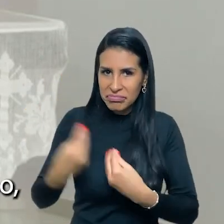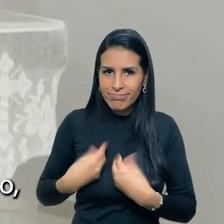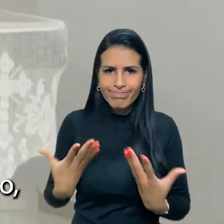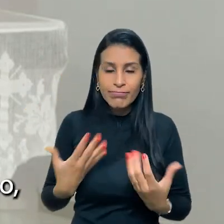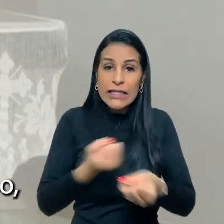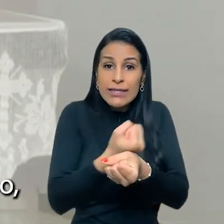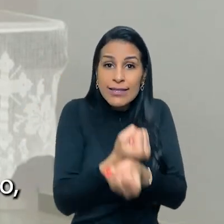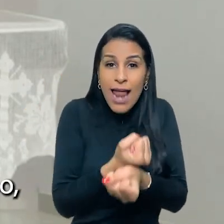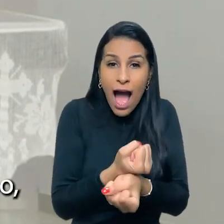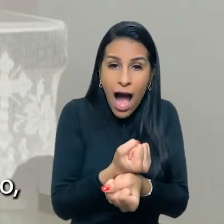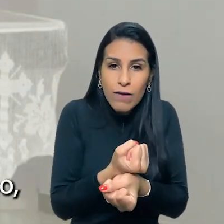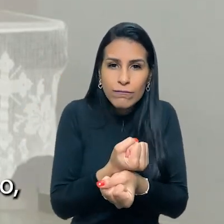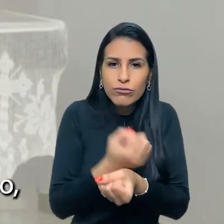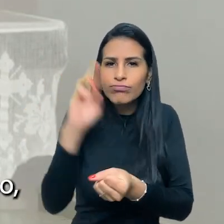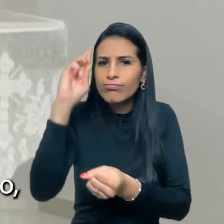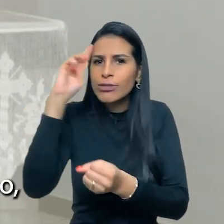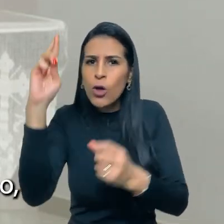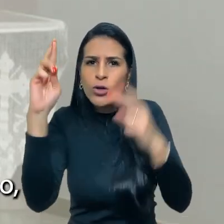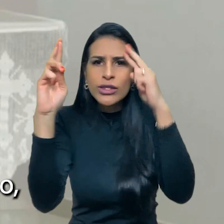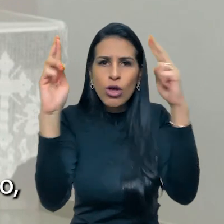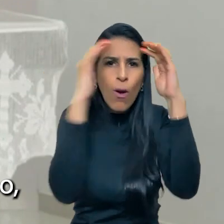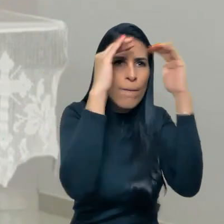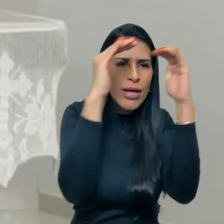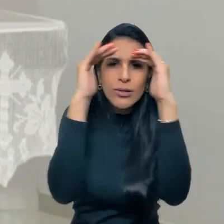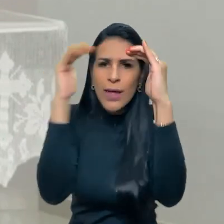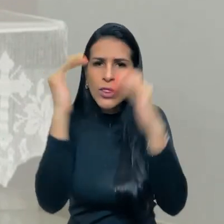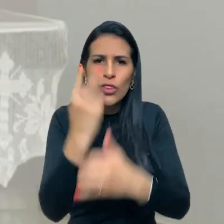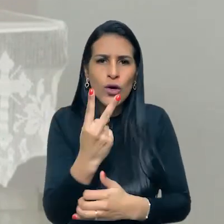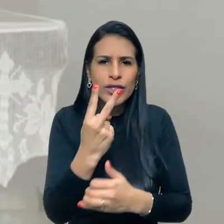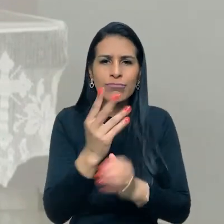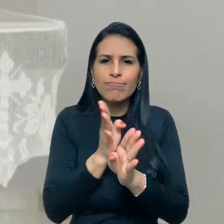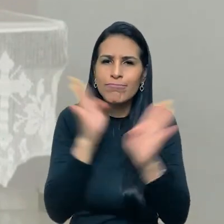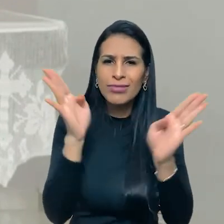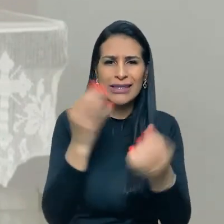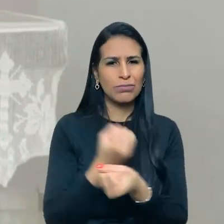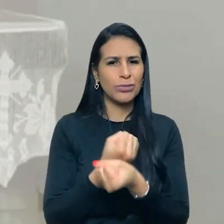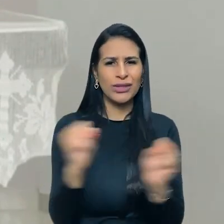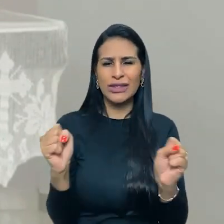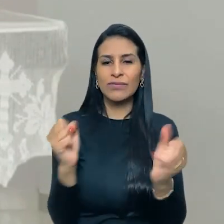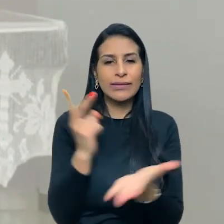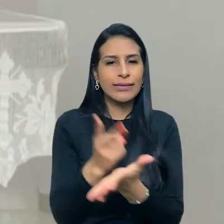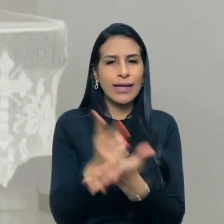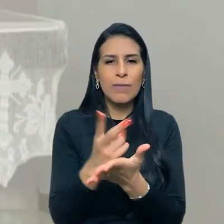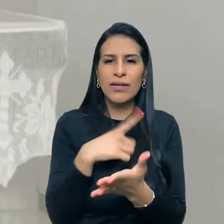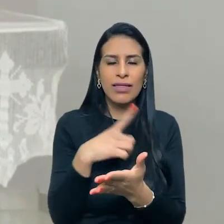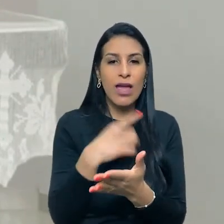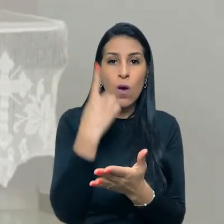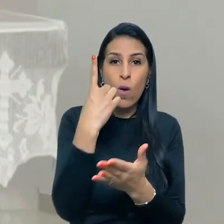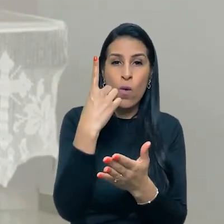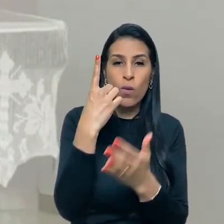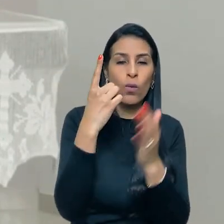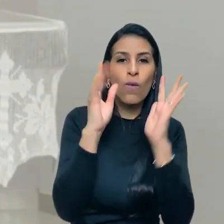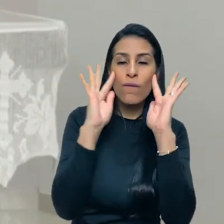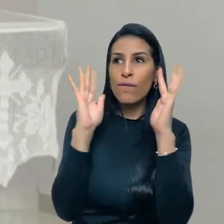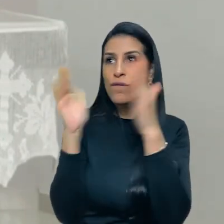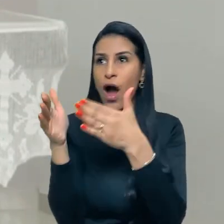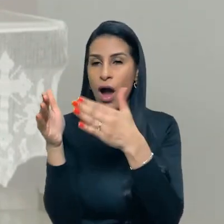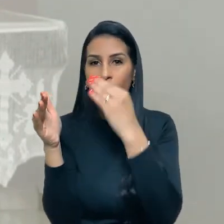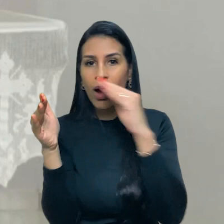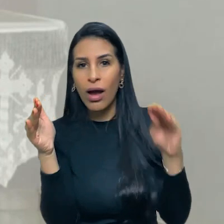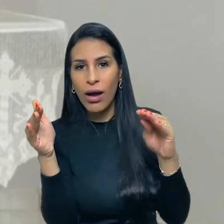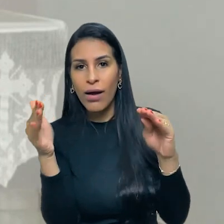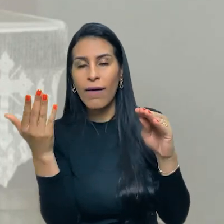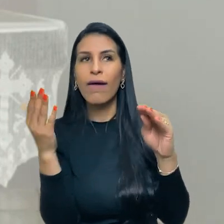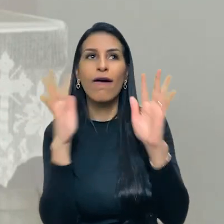pode servir a dois donos ao mesmo tempo, pois vai rejeitar um e preferir o